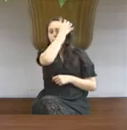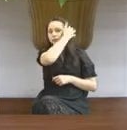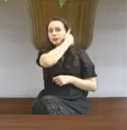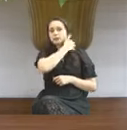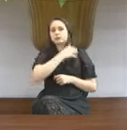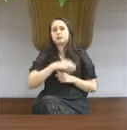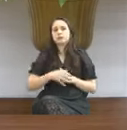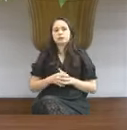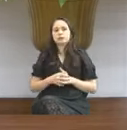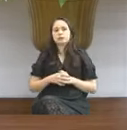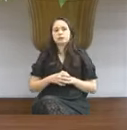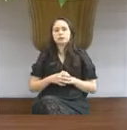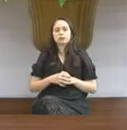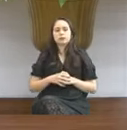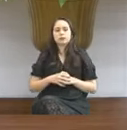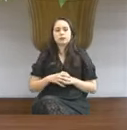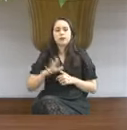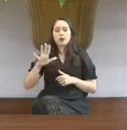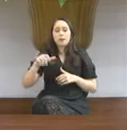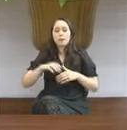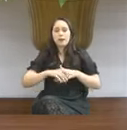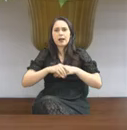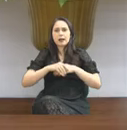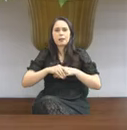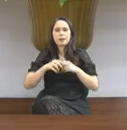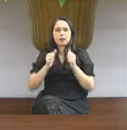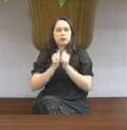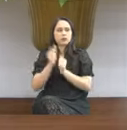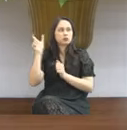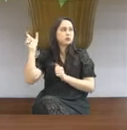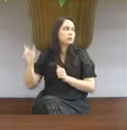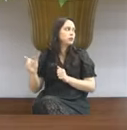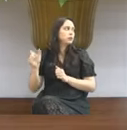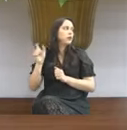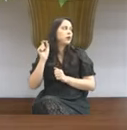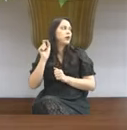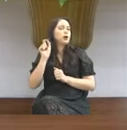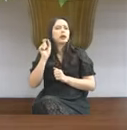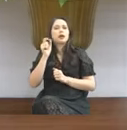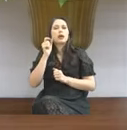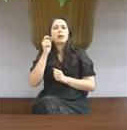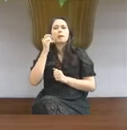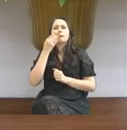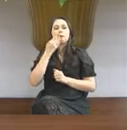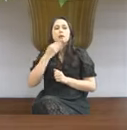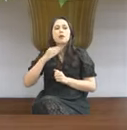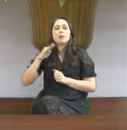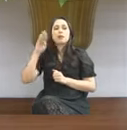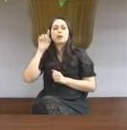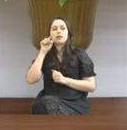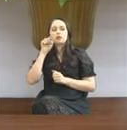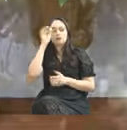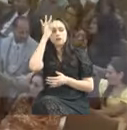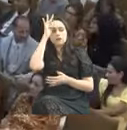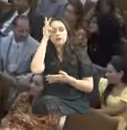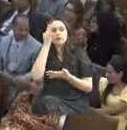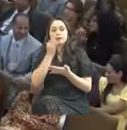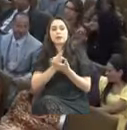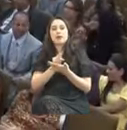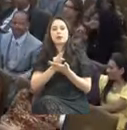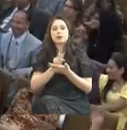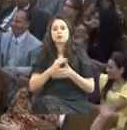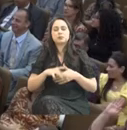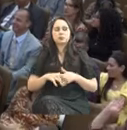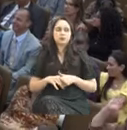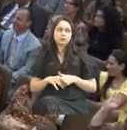Pega na mão do teu irmão, diga para ele, quem fez a promessa para ti é fiel. É